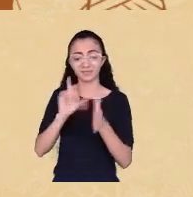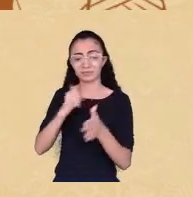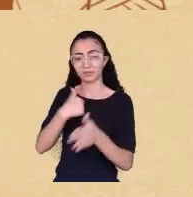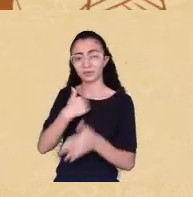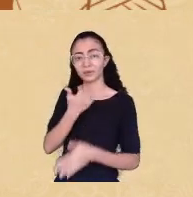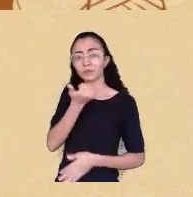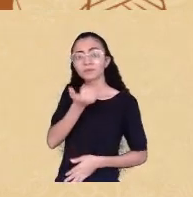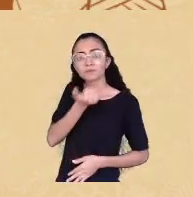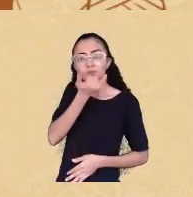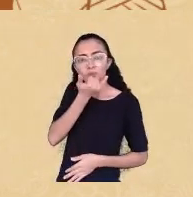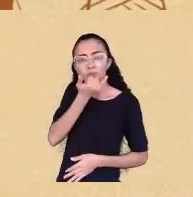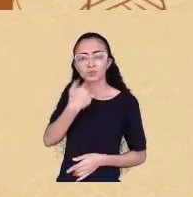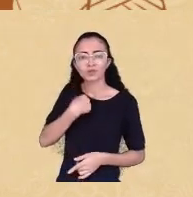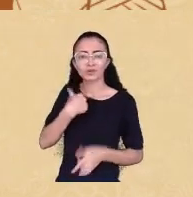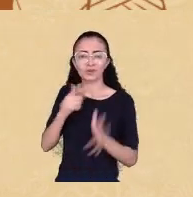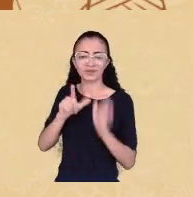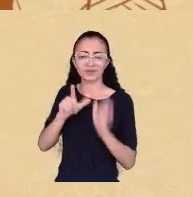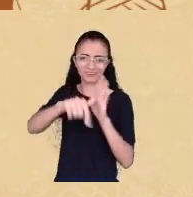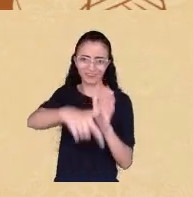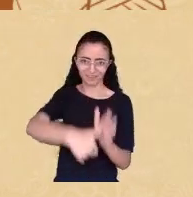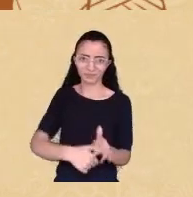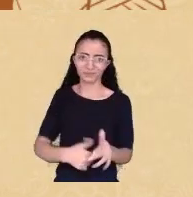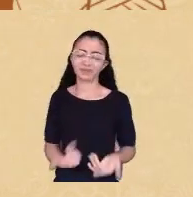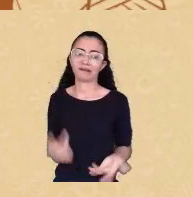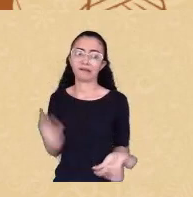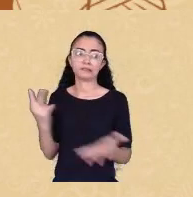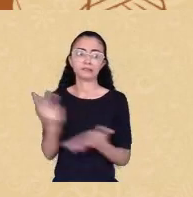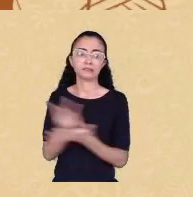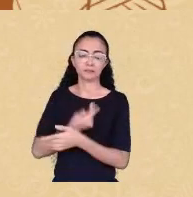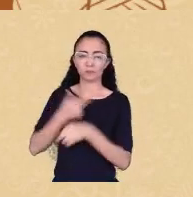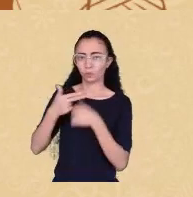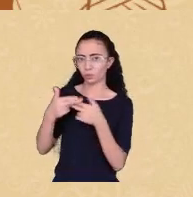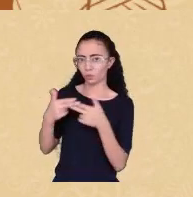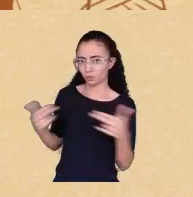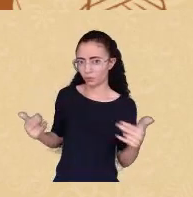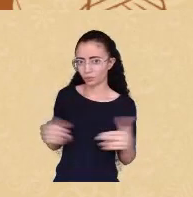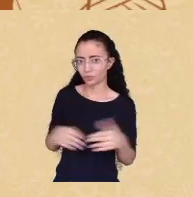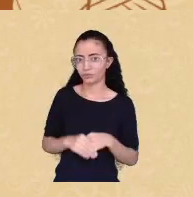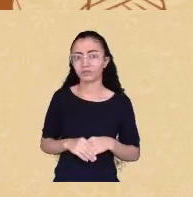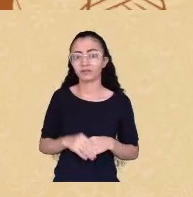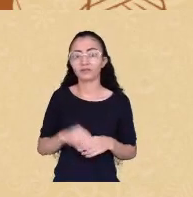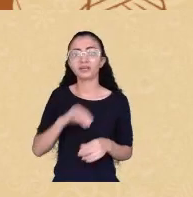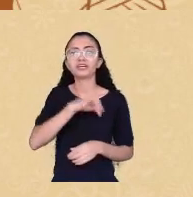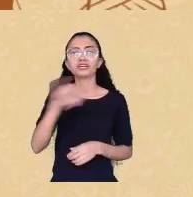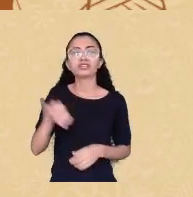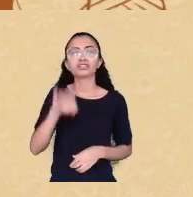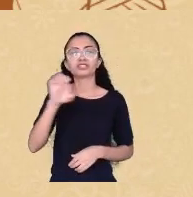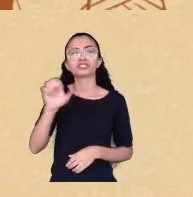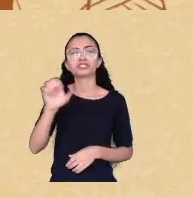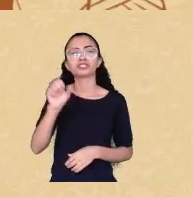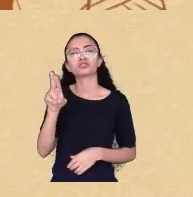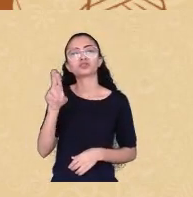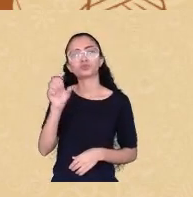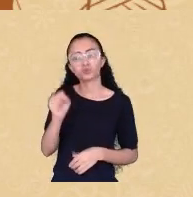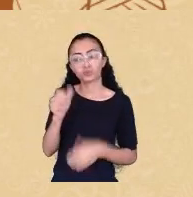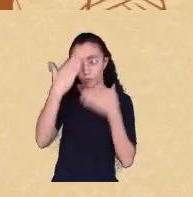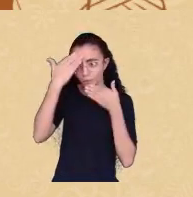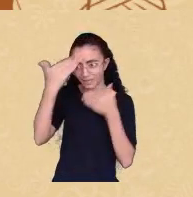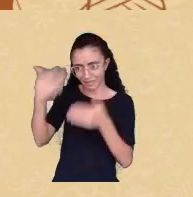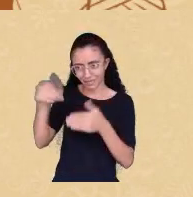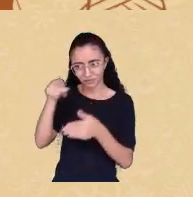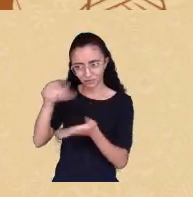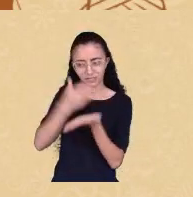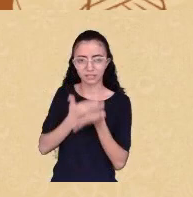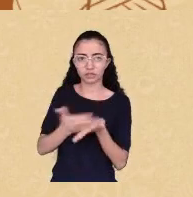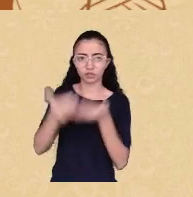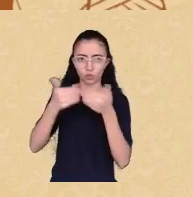tive um imprevisto, obrigada, Jesus, por você ter iniciado, muito obrigada, Jaqueline, eu já